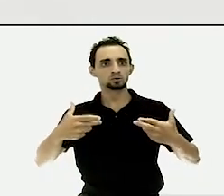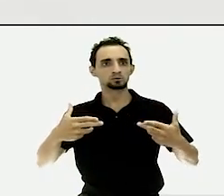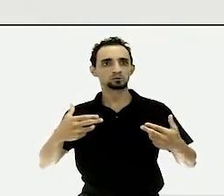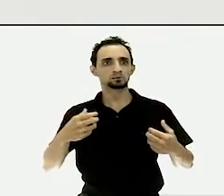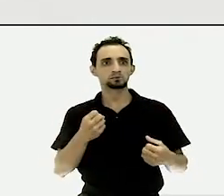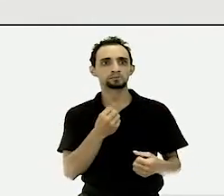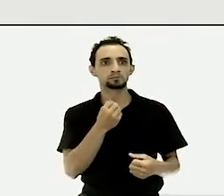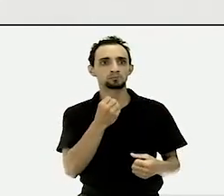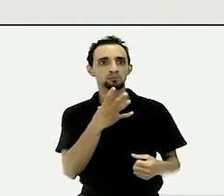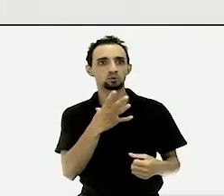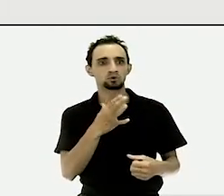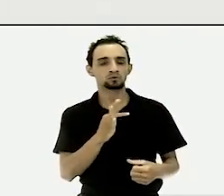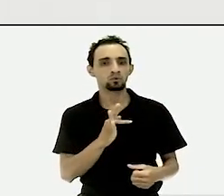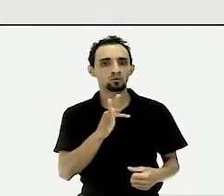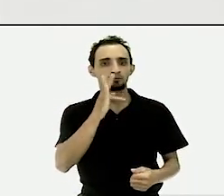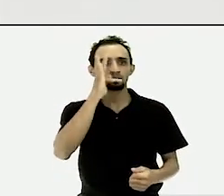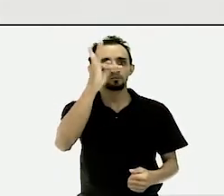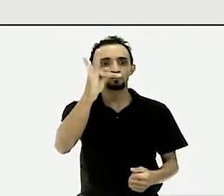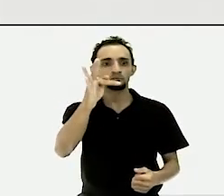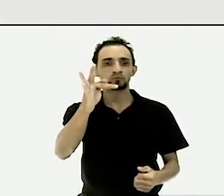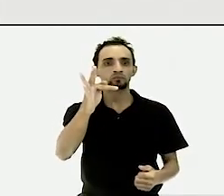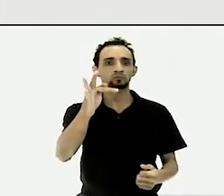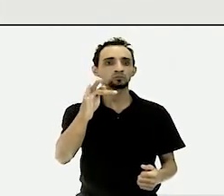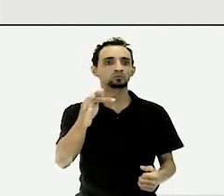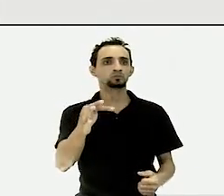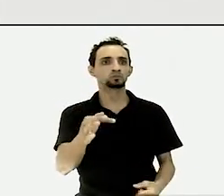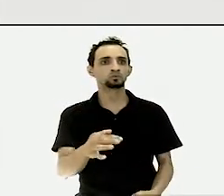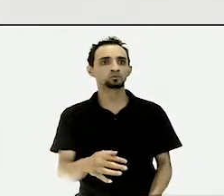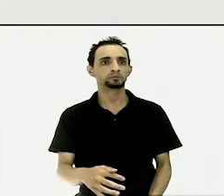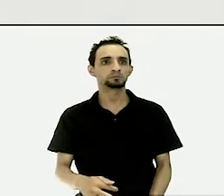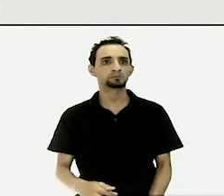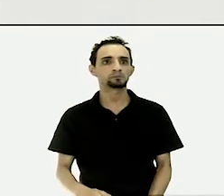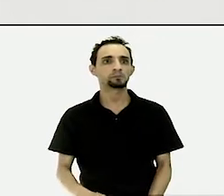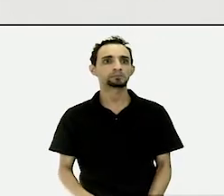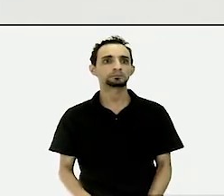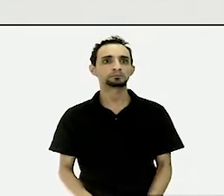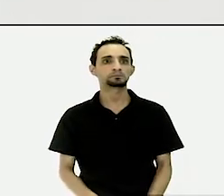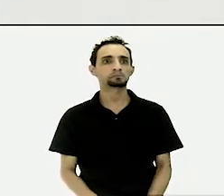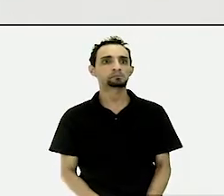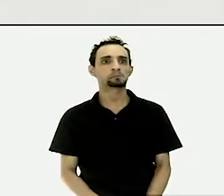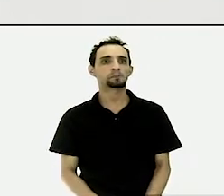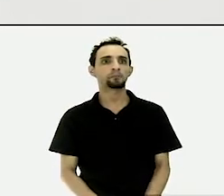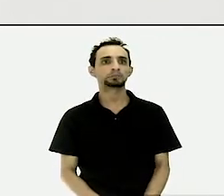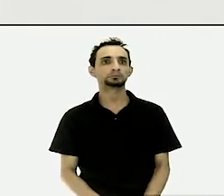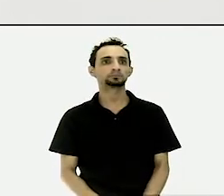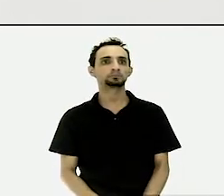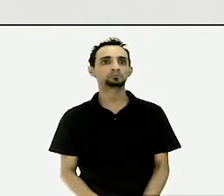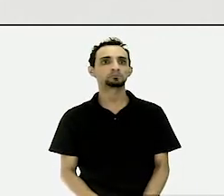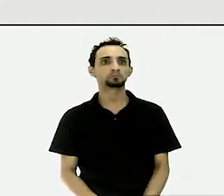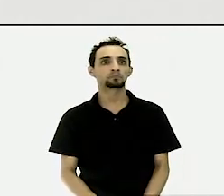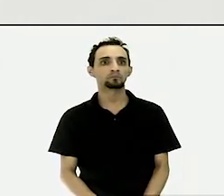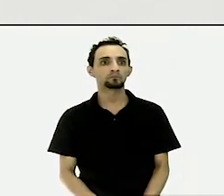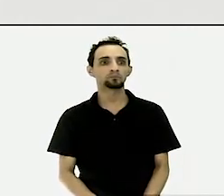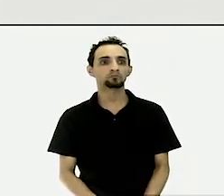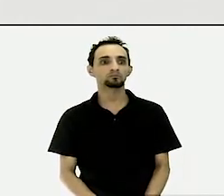nós, porque houve um episódio aí, que nós fizemos uma crítica, né, que...